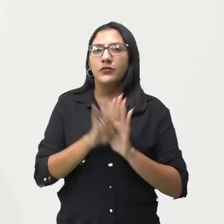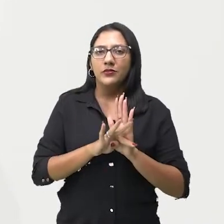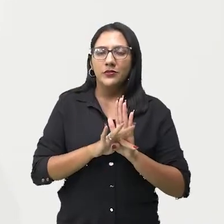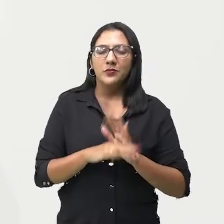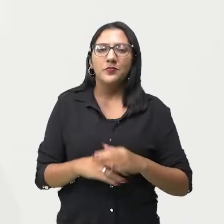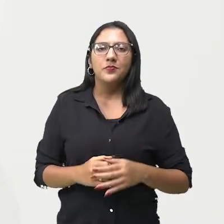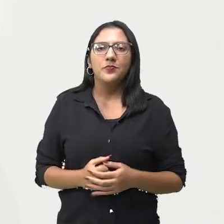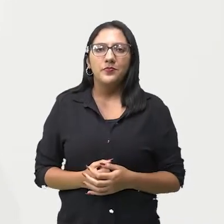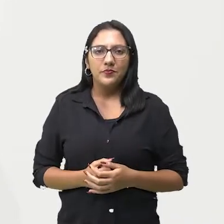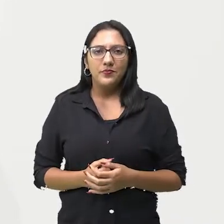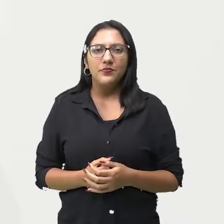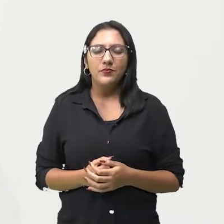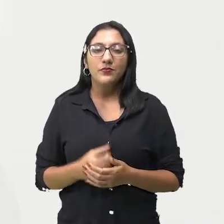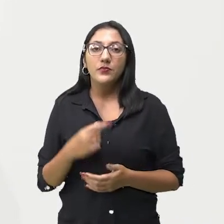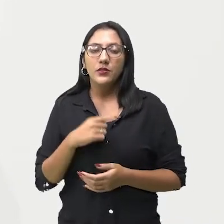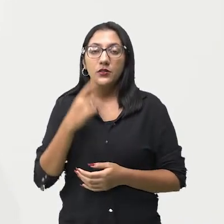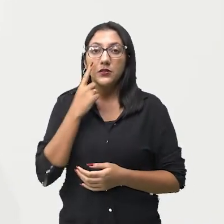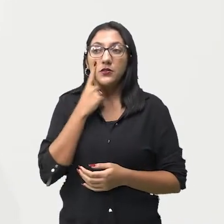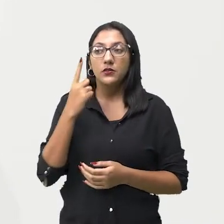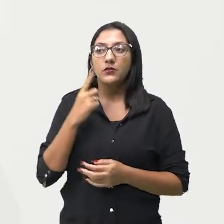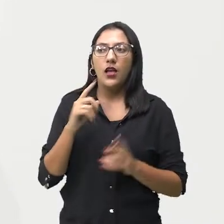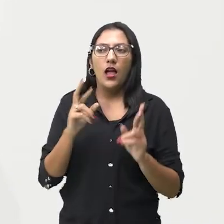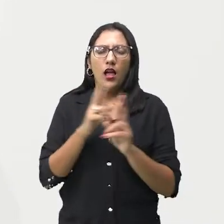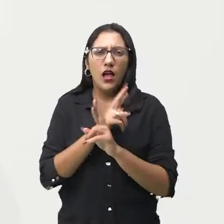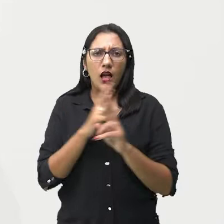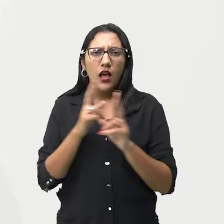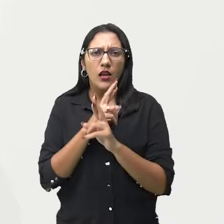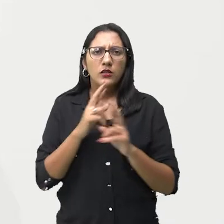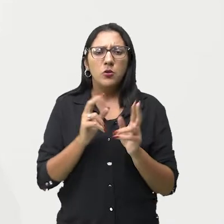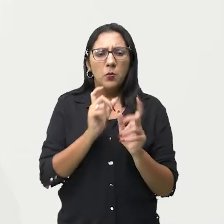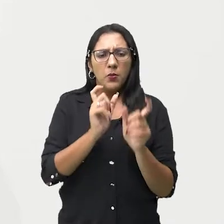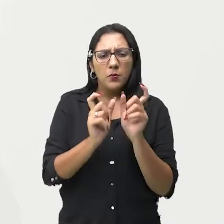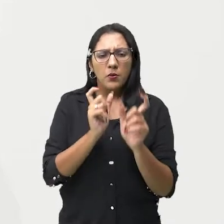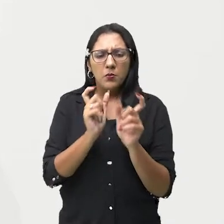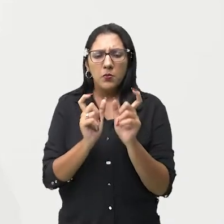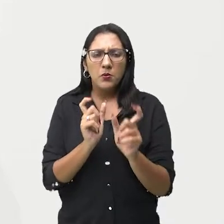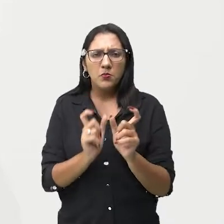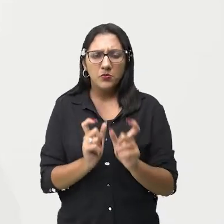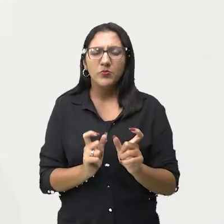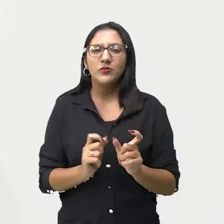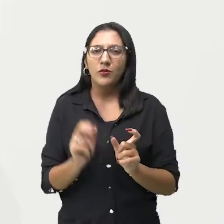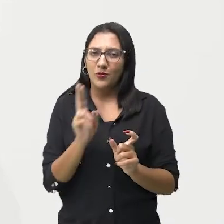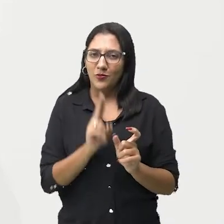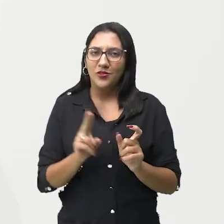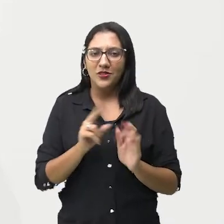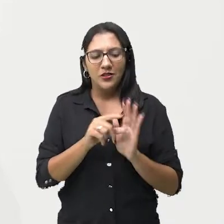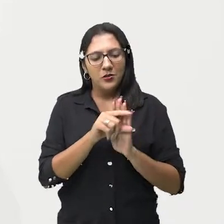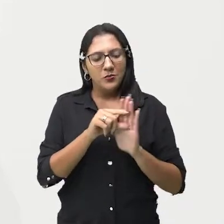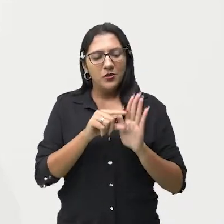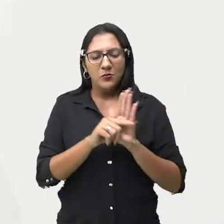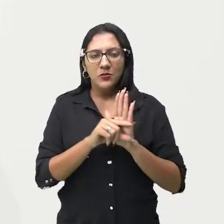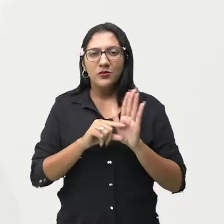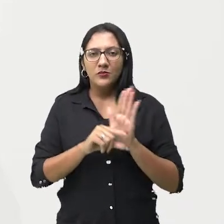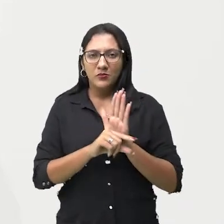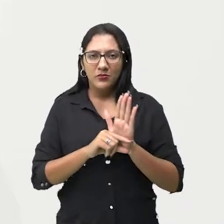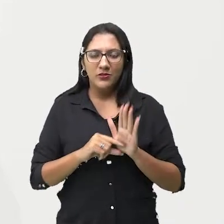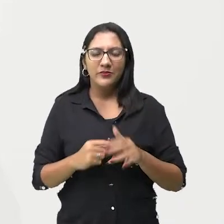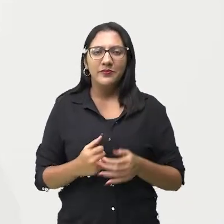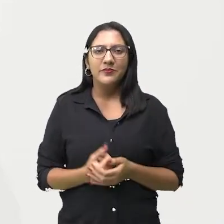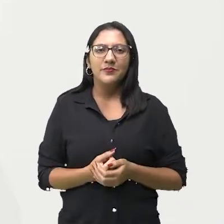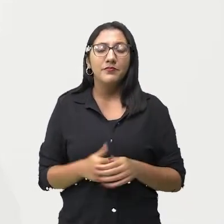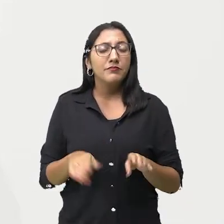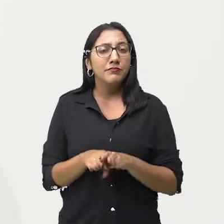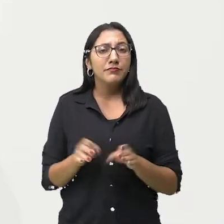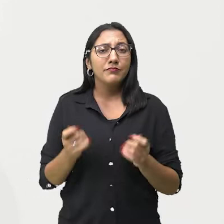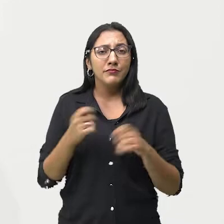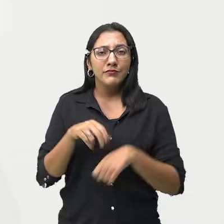Então, eu vou relacionando uma informação com a outra a partir desses mecanismos de coesão sequencial e